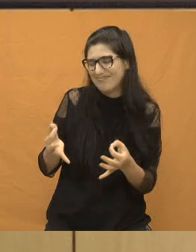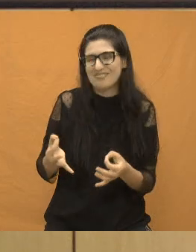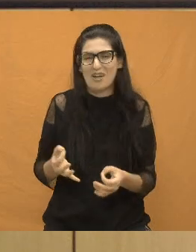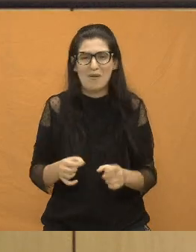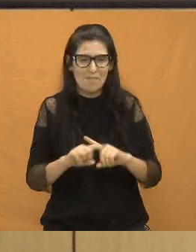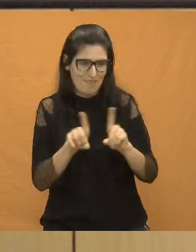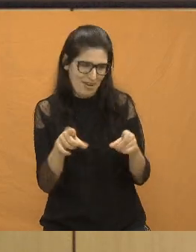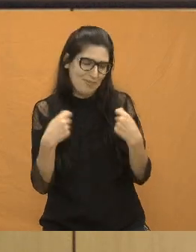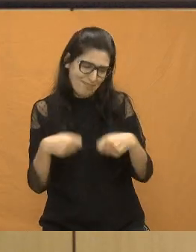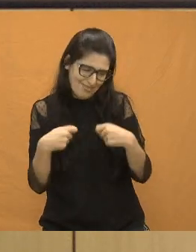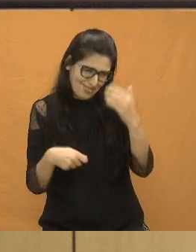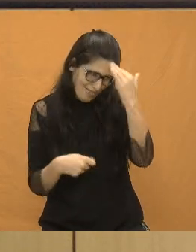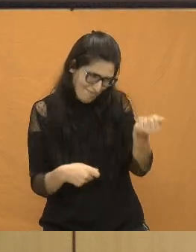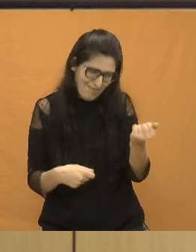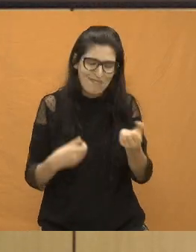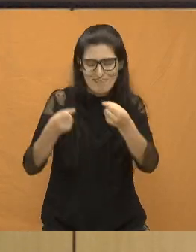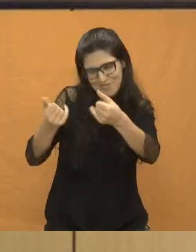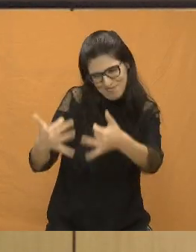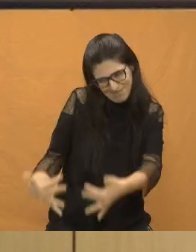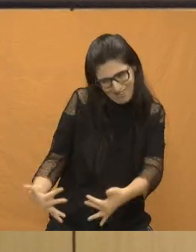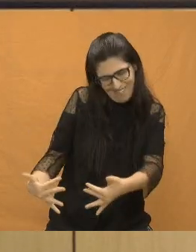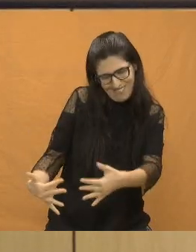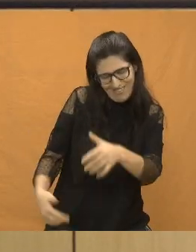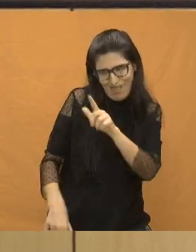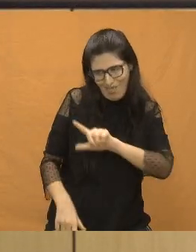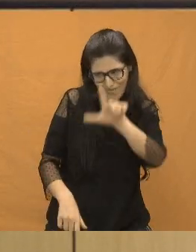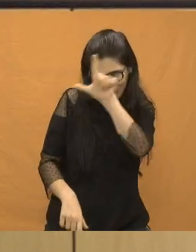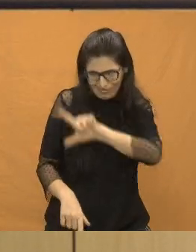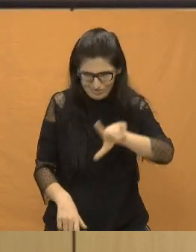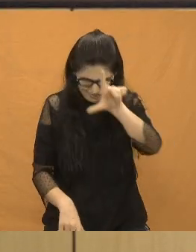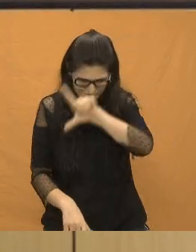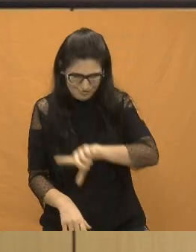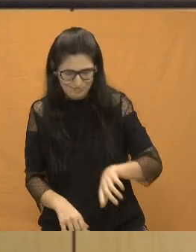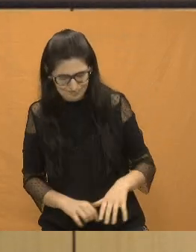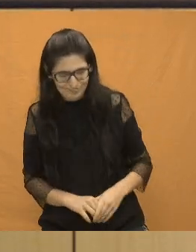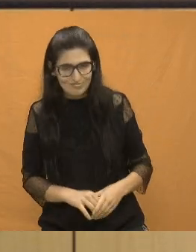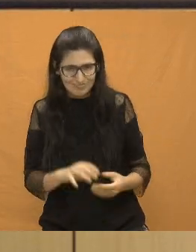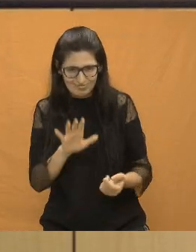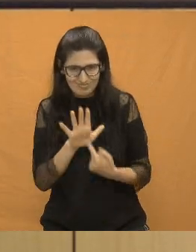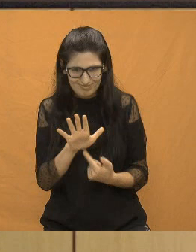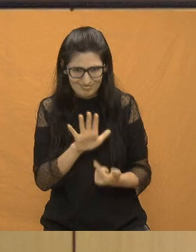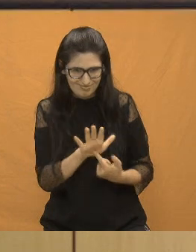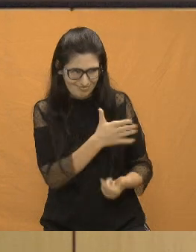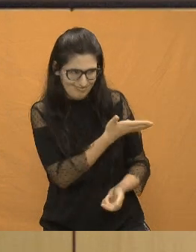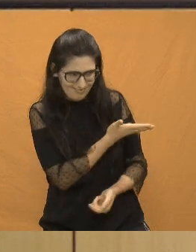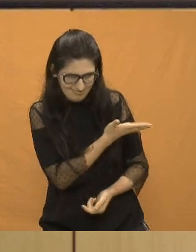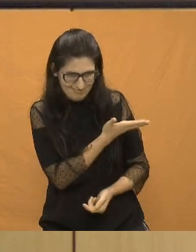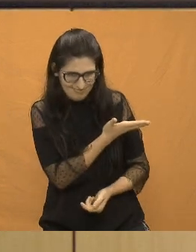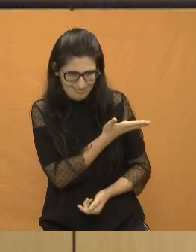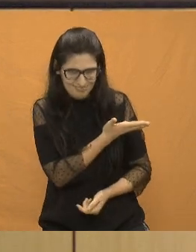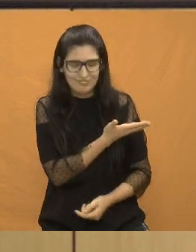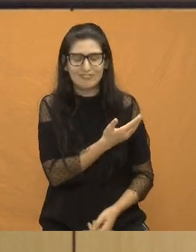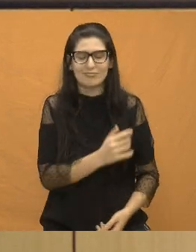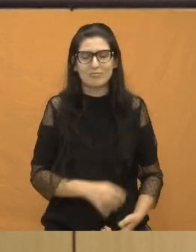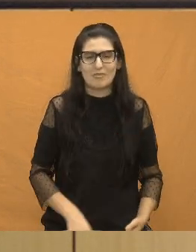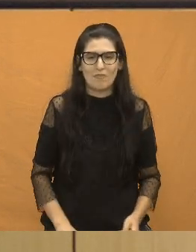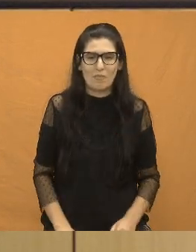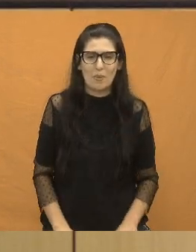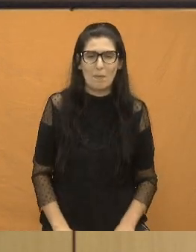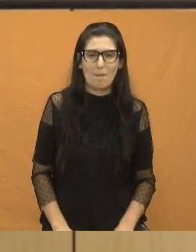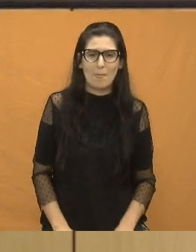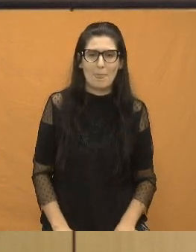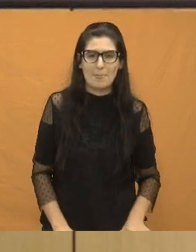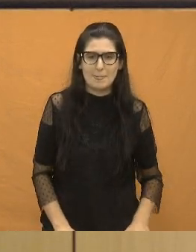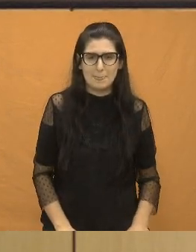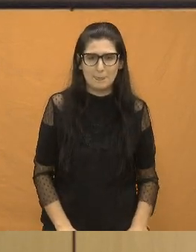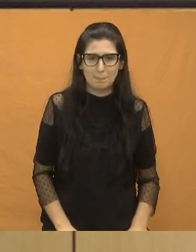tem que saber para poder explicar, né? Sim, lógico. Vai colocar aqui, já fala já. Você coloca para a gente aí. Oi? Eu pedi para aqui, para